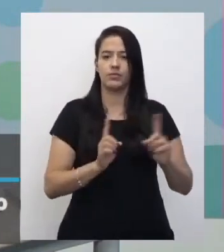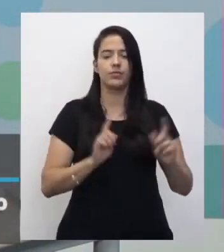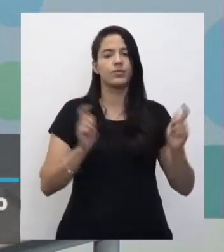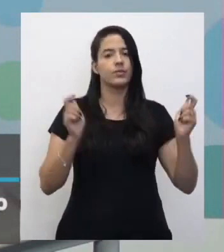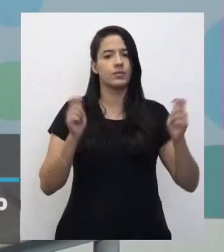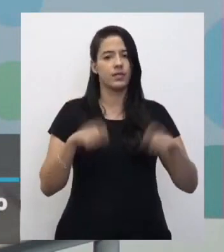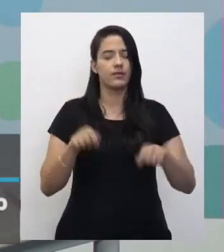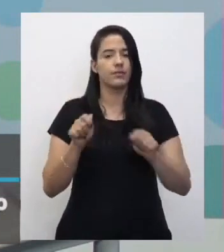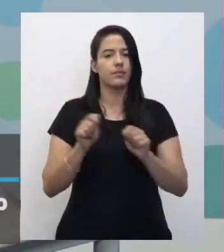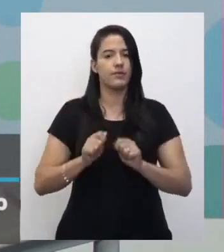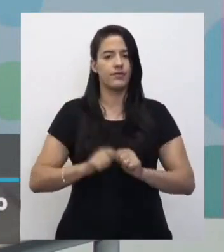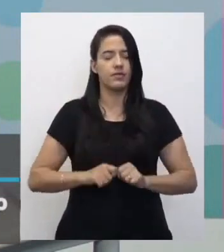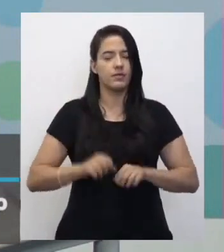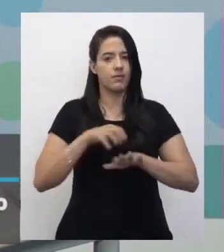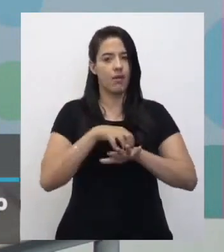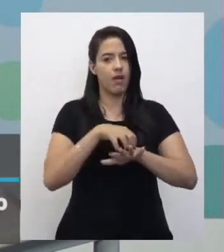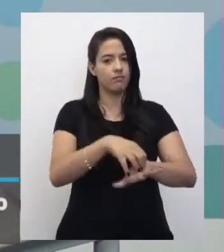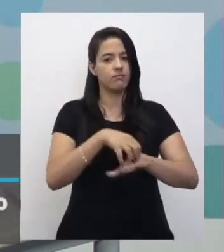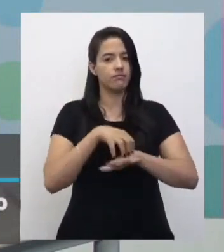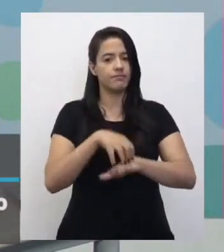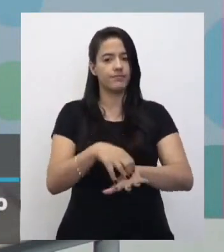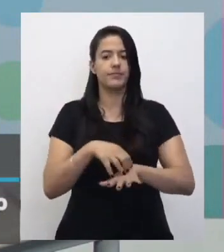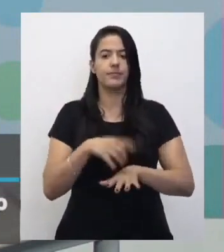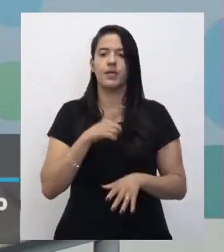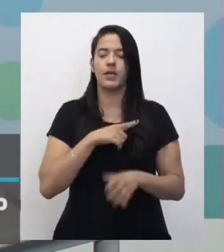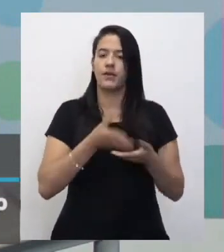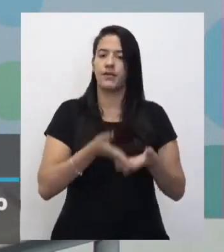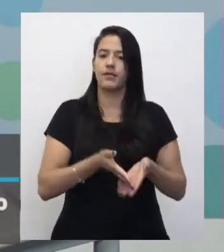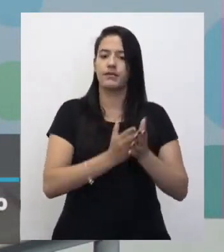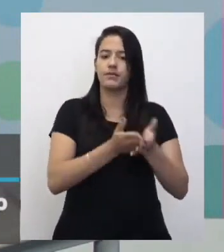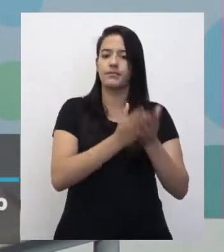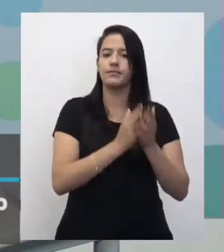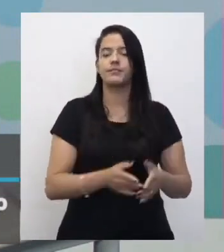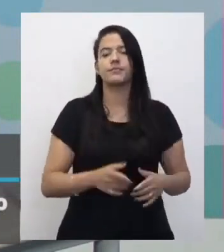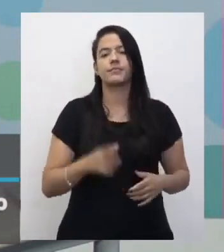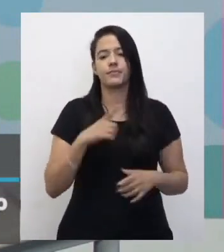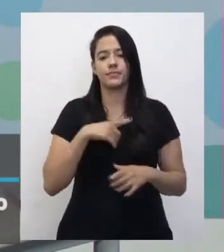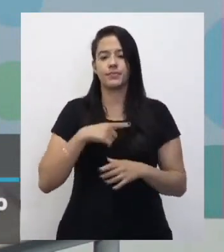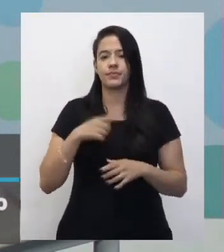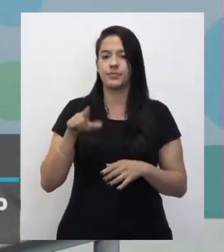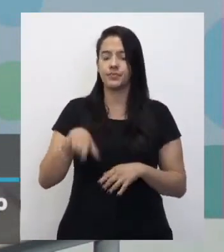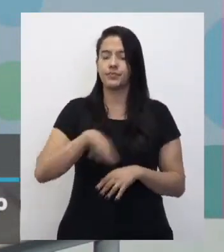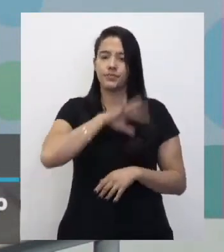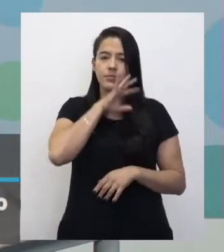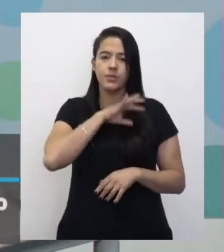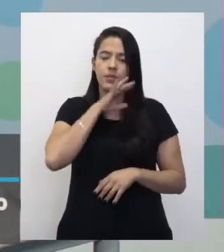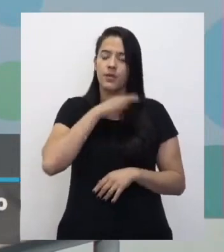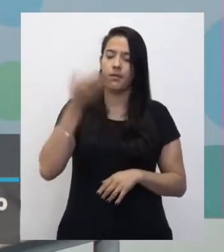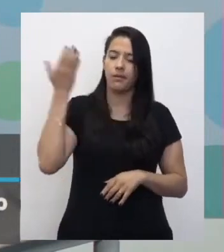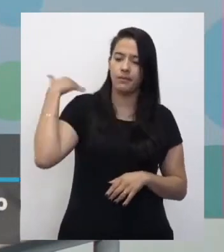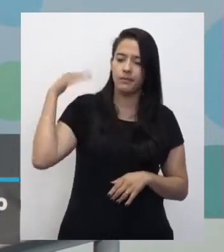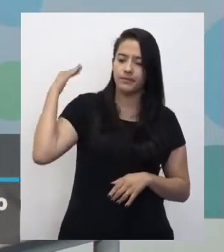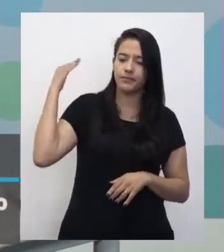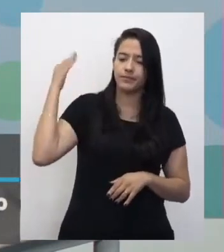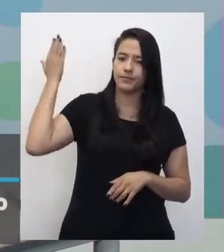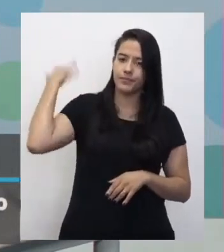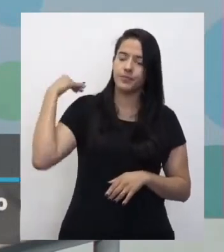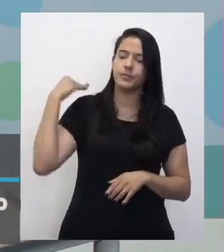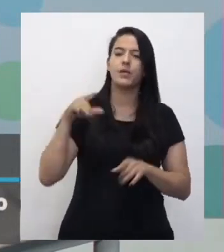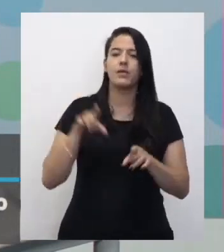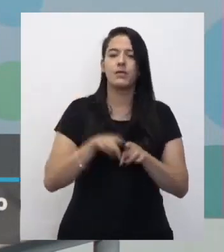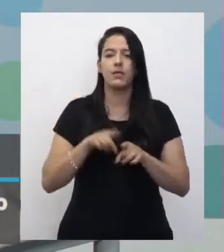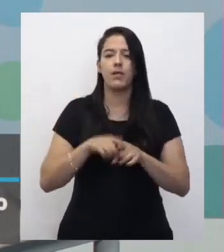rota, e alguns meios de transporte eram as caravelas, as naus e também os animais, né, como os camelos que carregavam parte